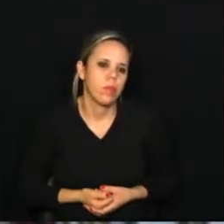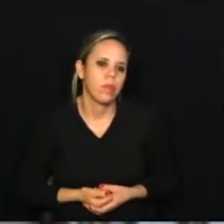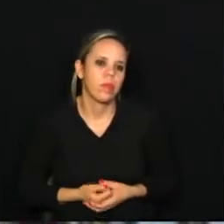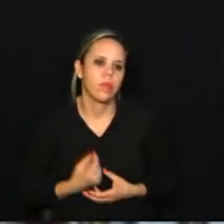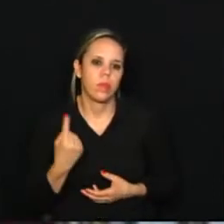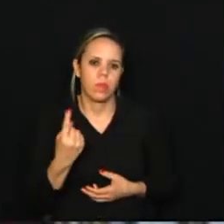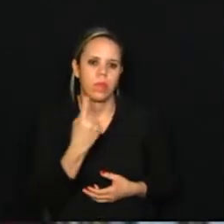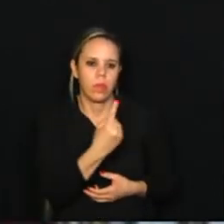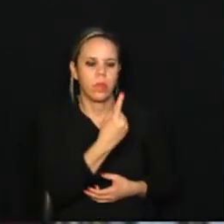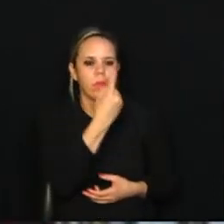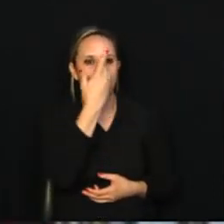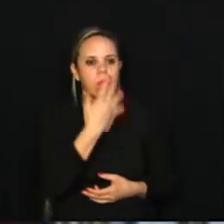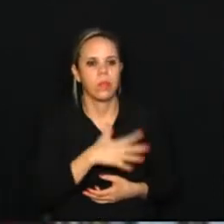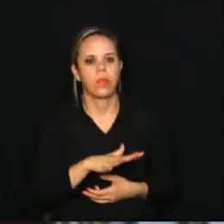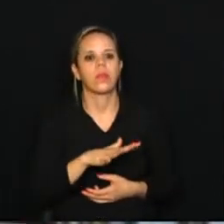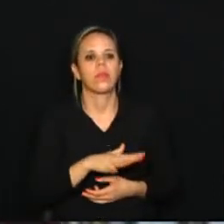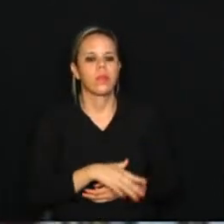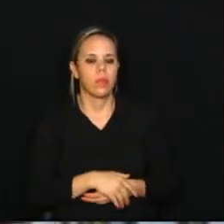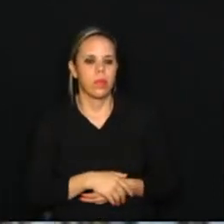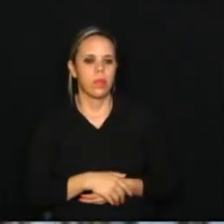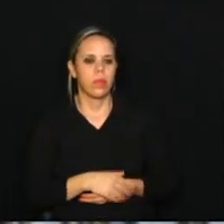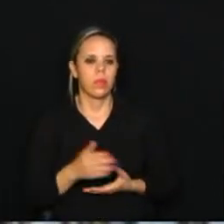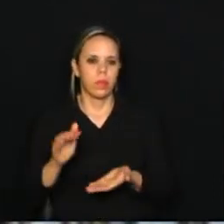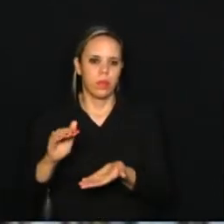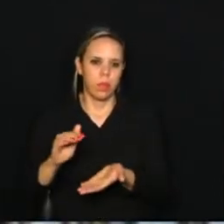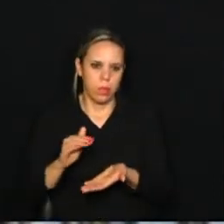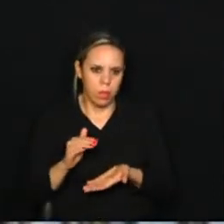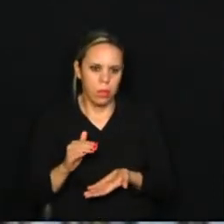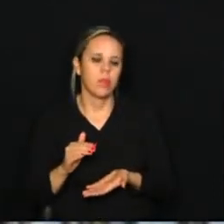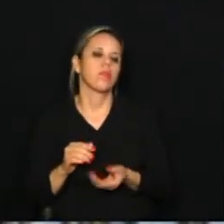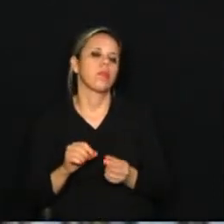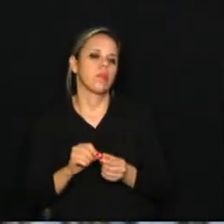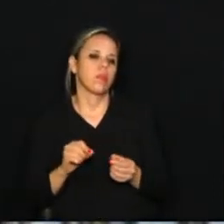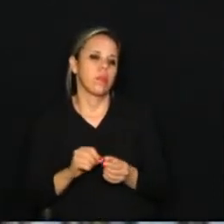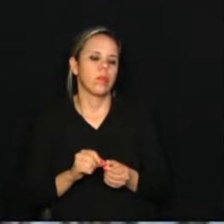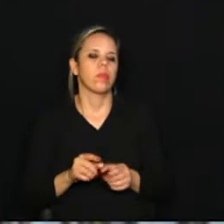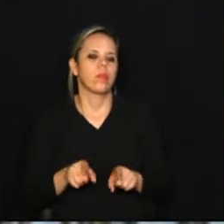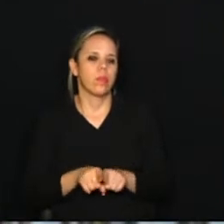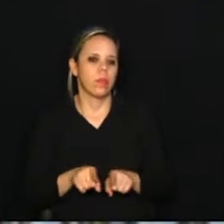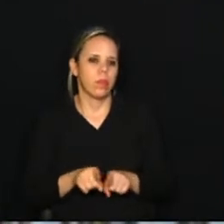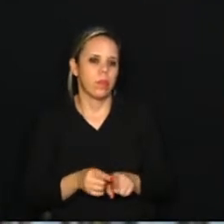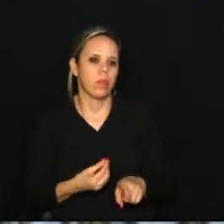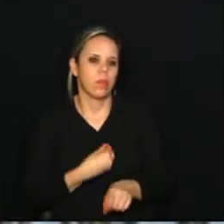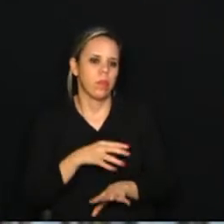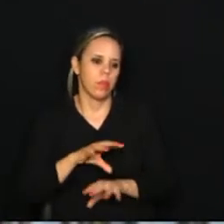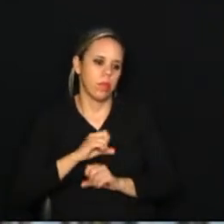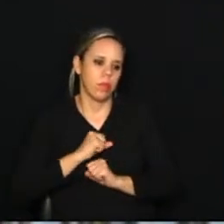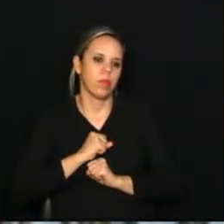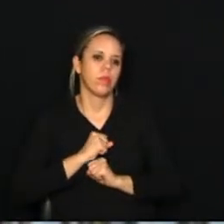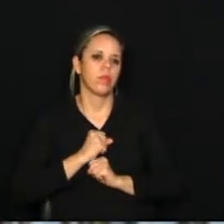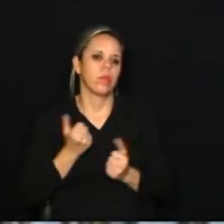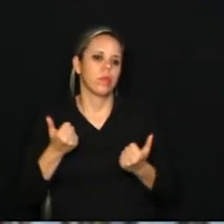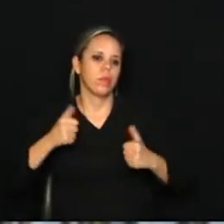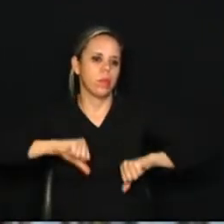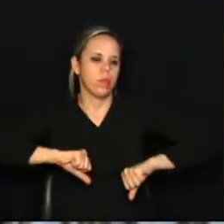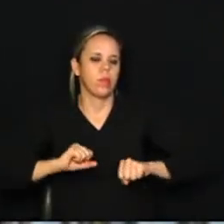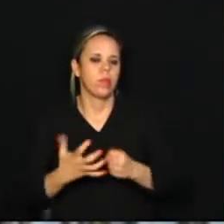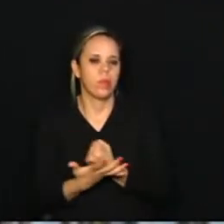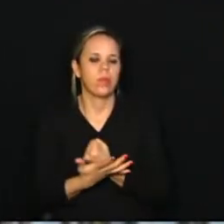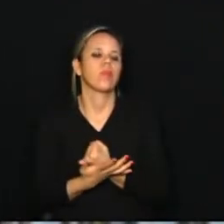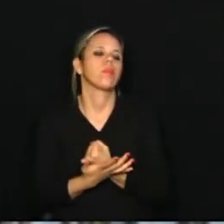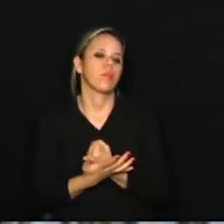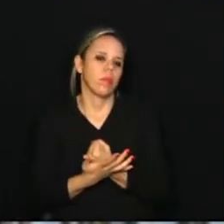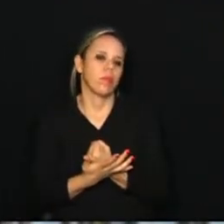Cada criança recebeu os impactos negativos da pandemia de maneira